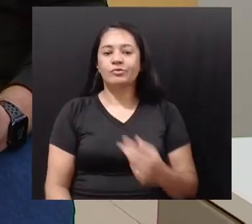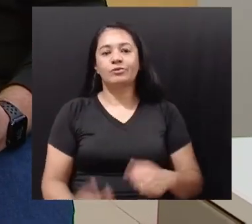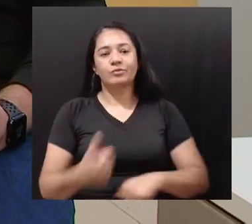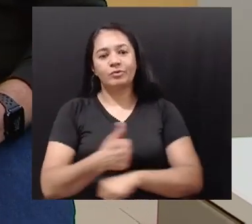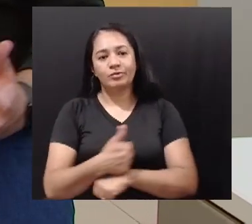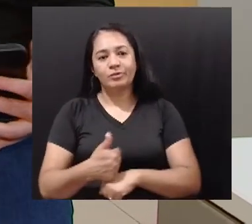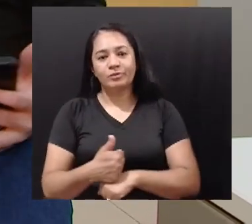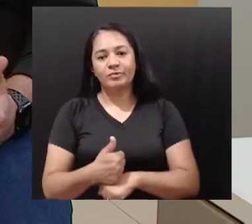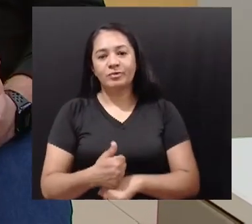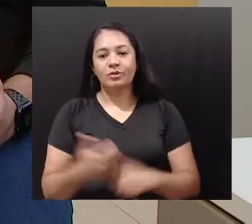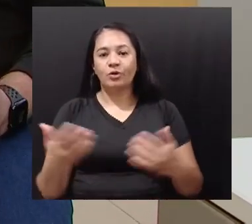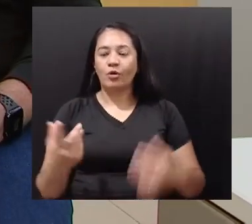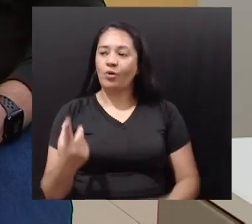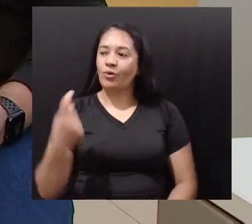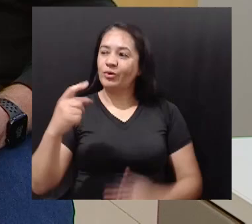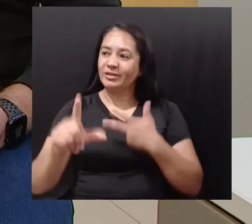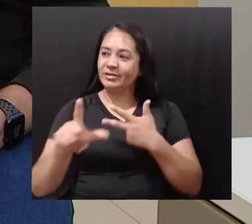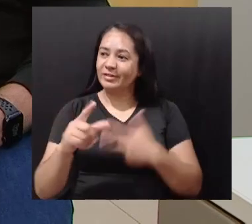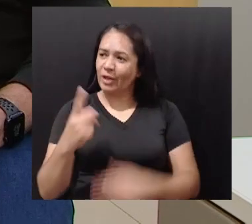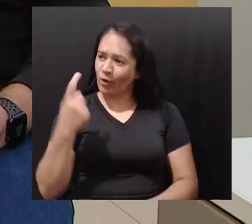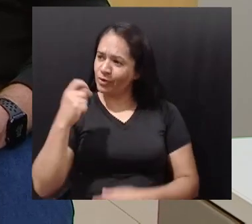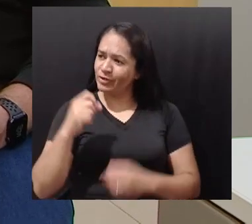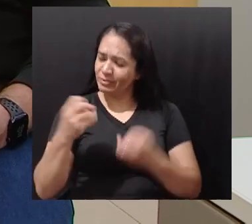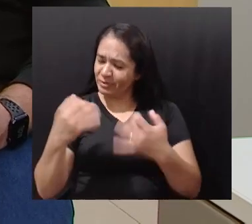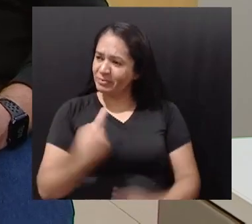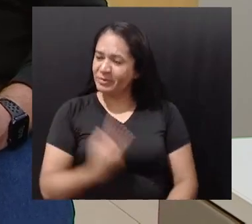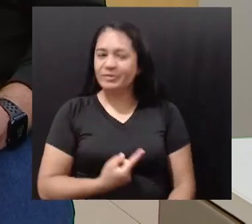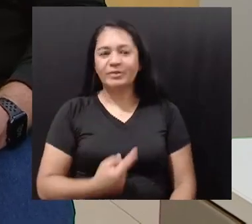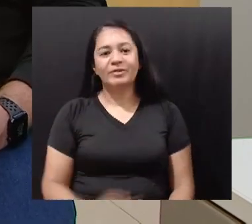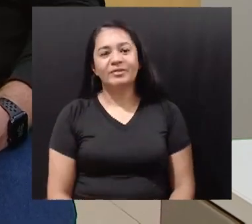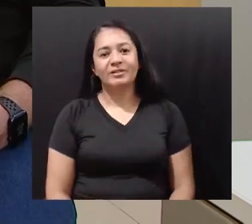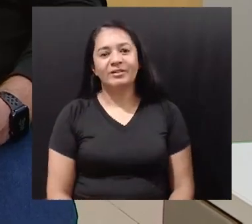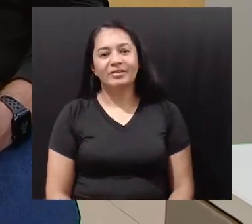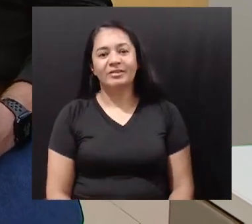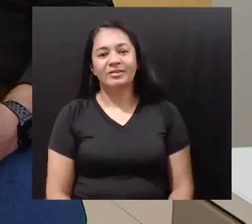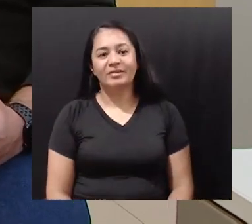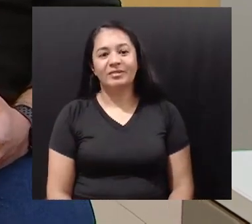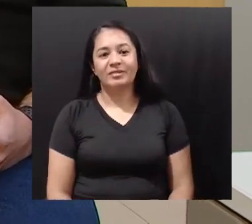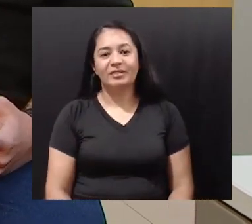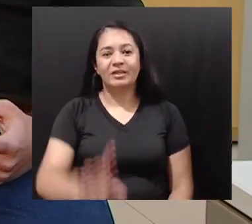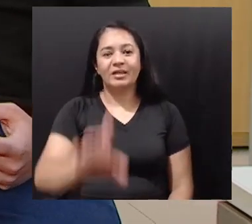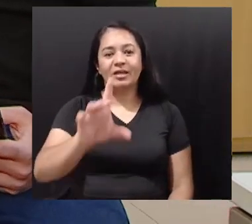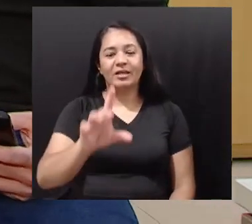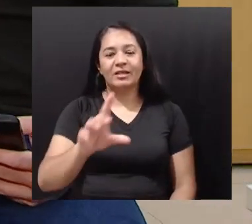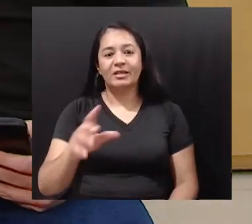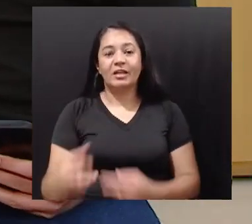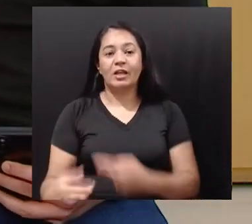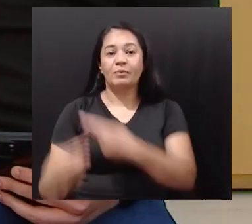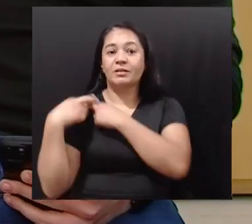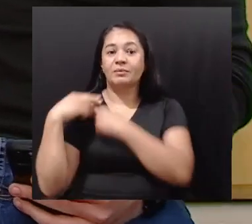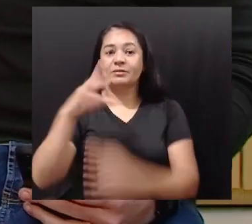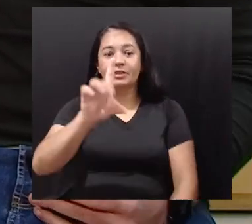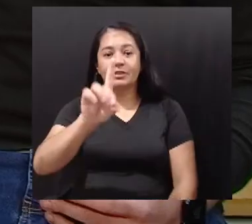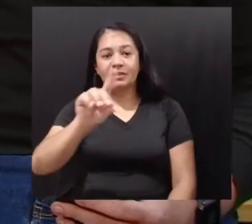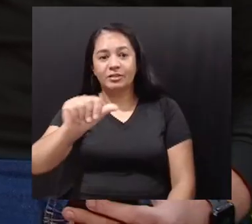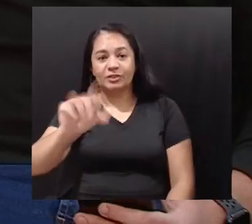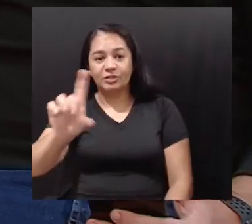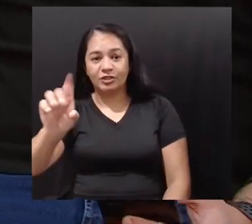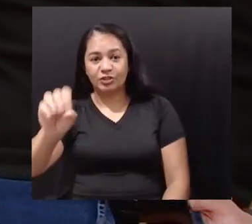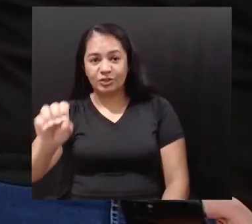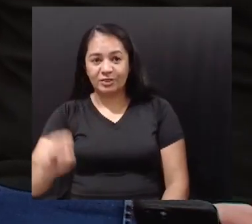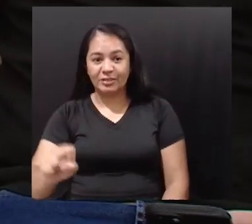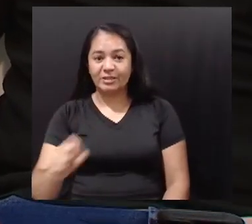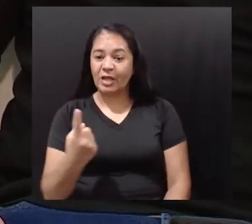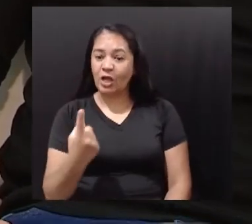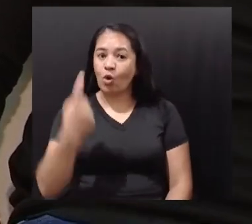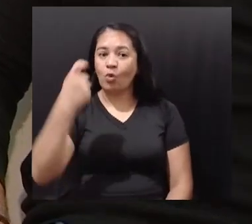aqui no Legislativo. Como que é? Conta mais um pouco pra gente. A função de encarregado de dados ela é uma função única aqui no Legislativo de Campinas.